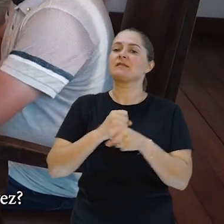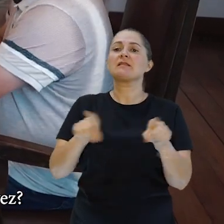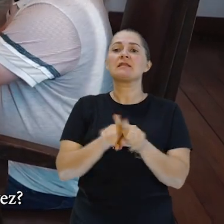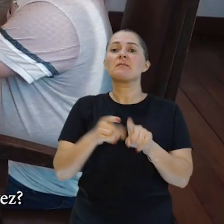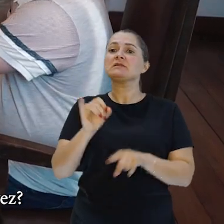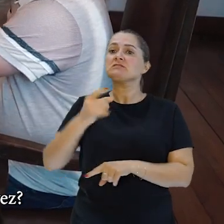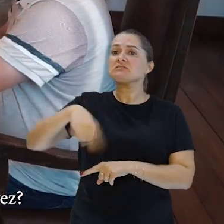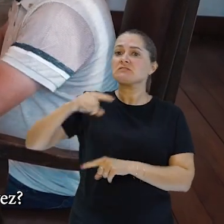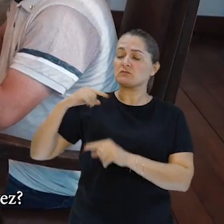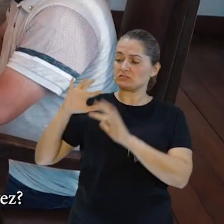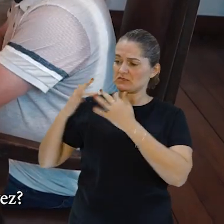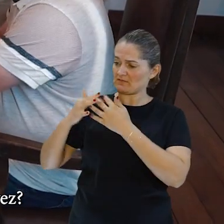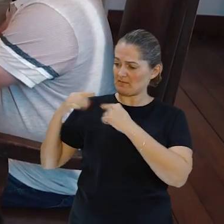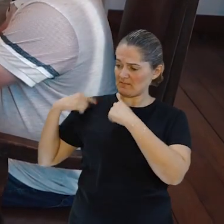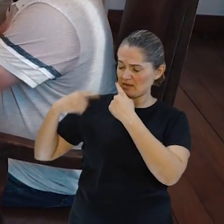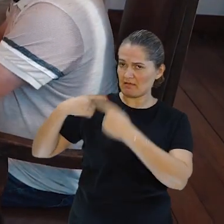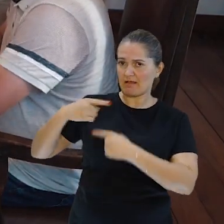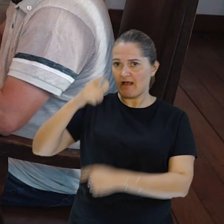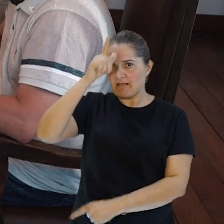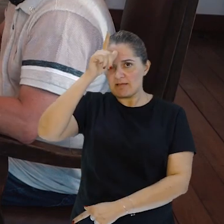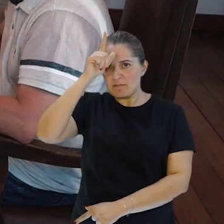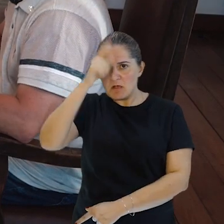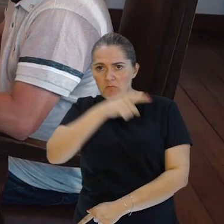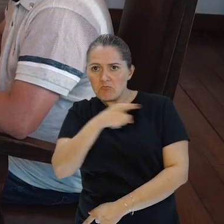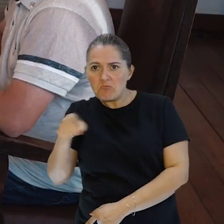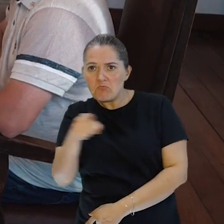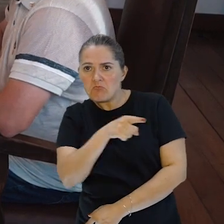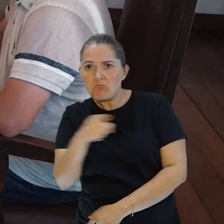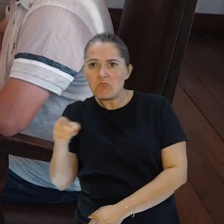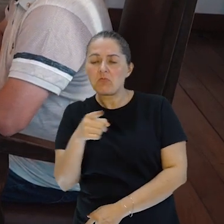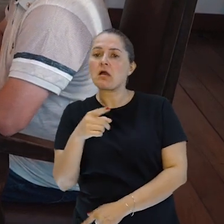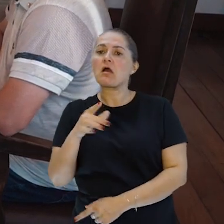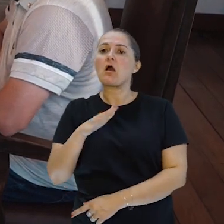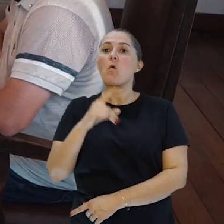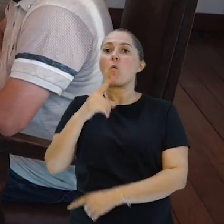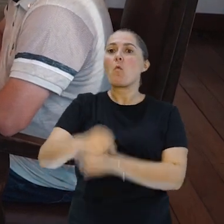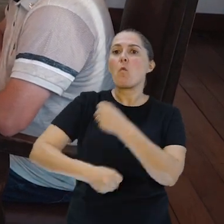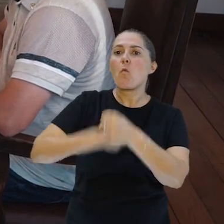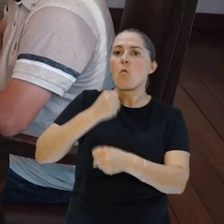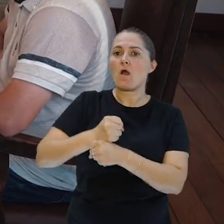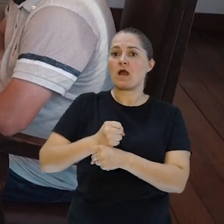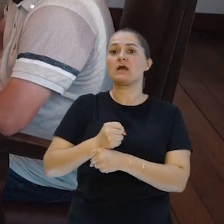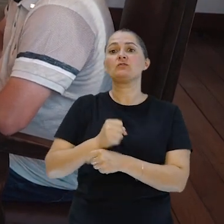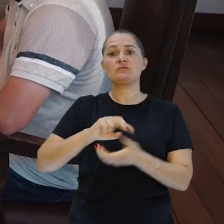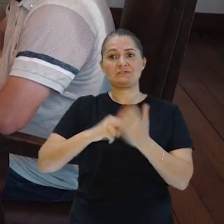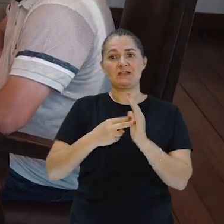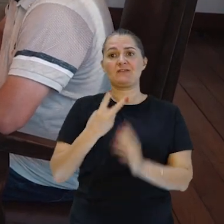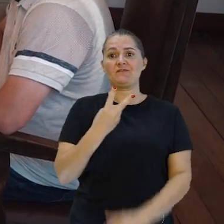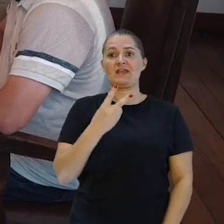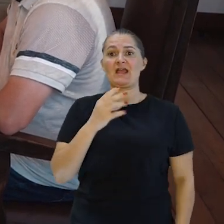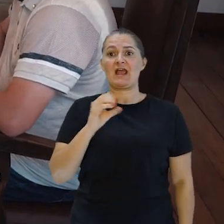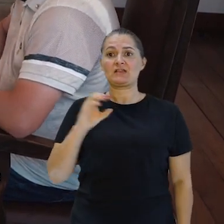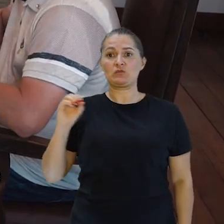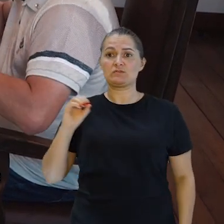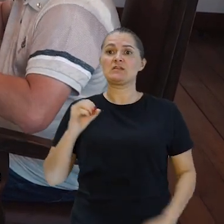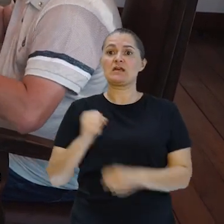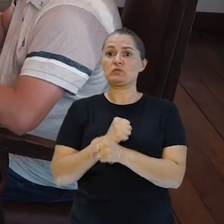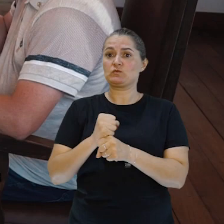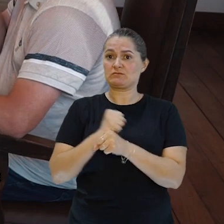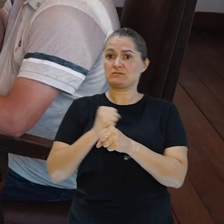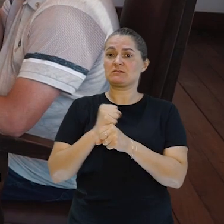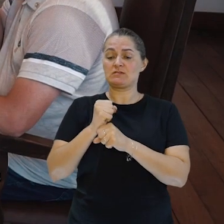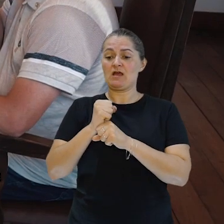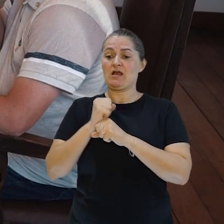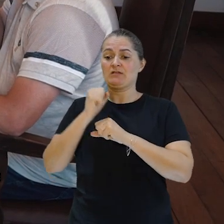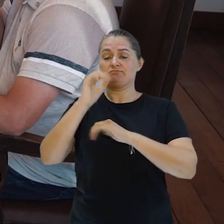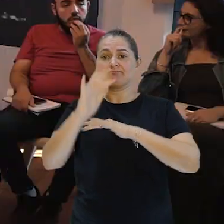alguém é descendente de alemão aqui, talvez? Não? Então daqui a um ano que vem, é 200 anos da imigração alemã. Então deve ter atividades